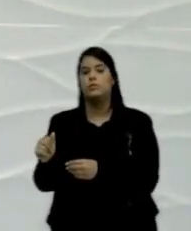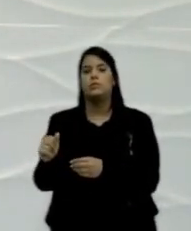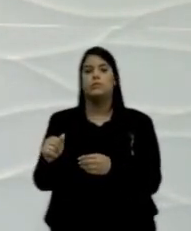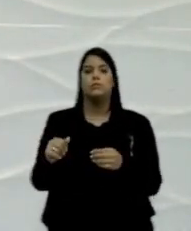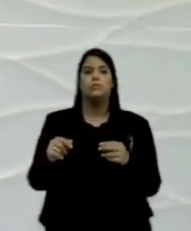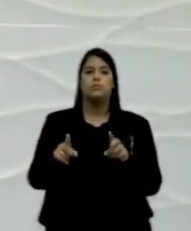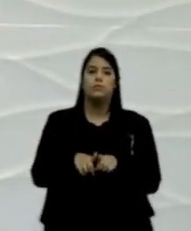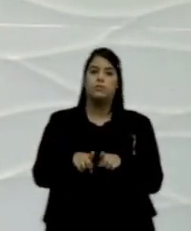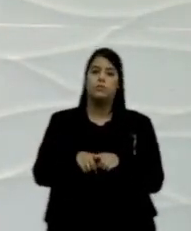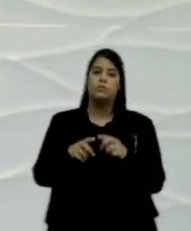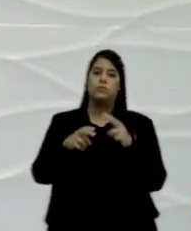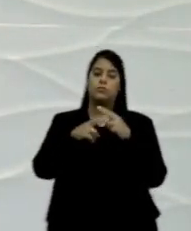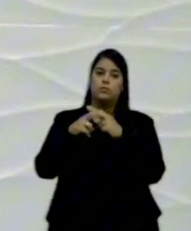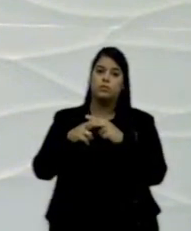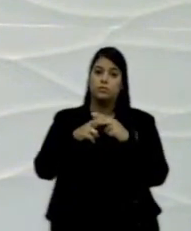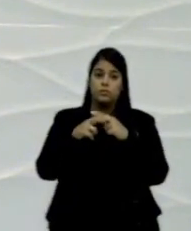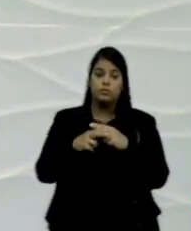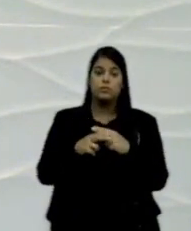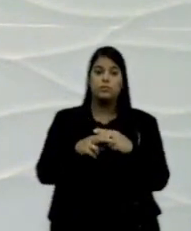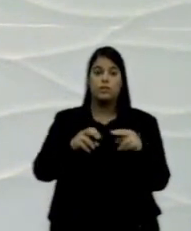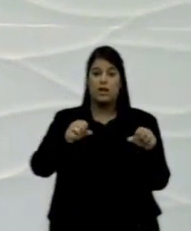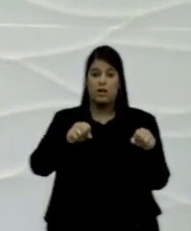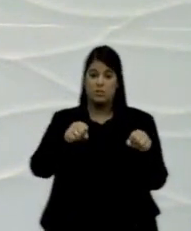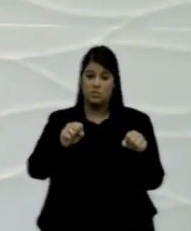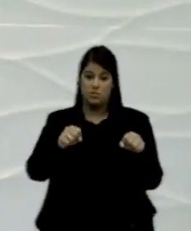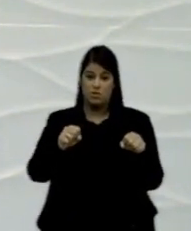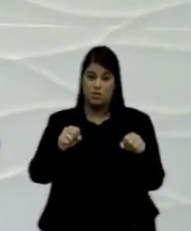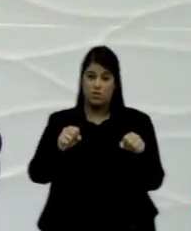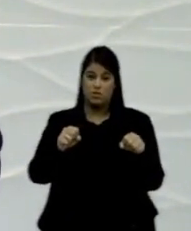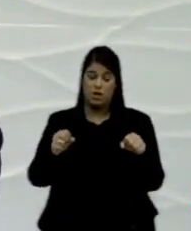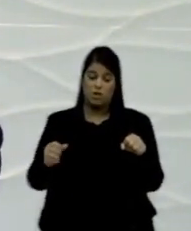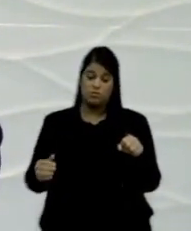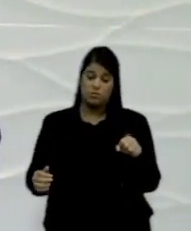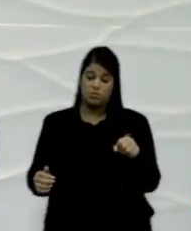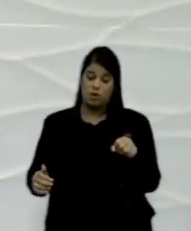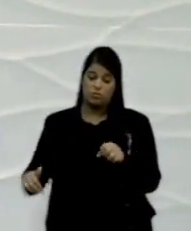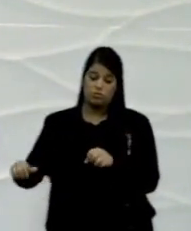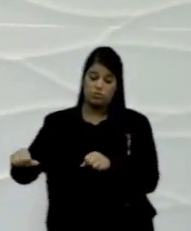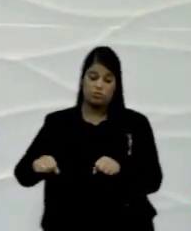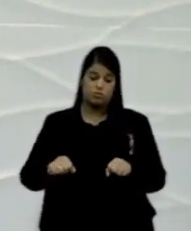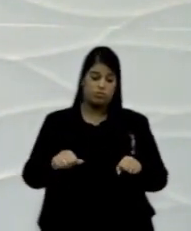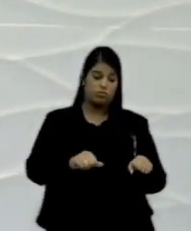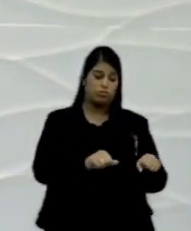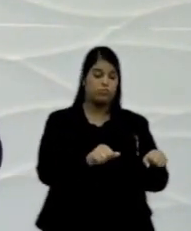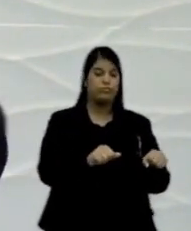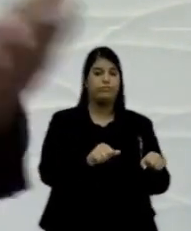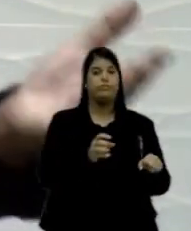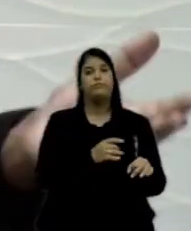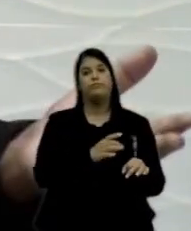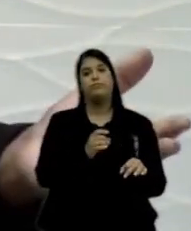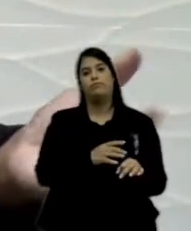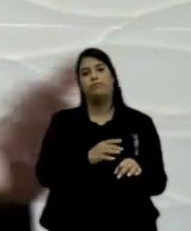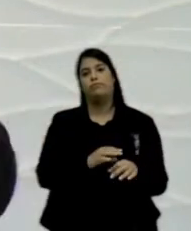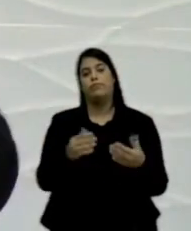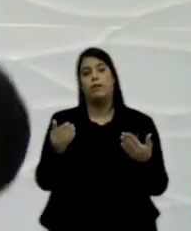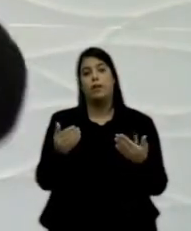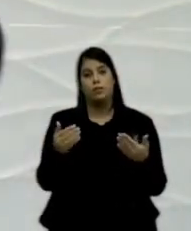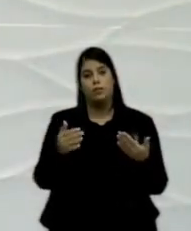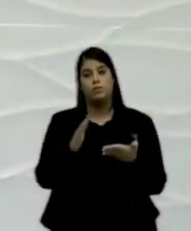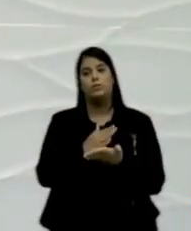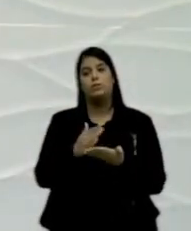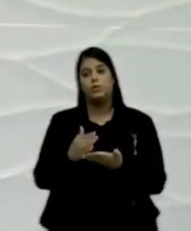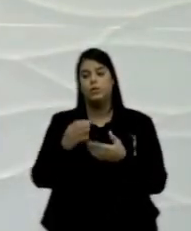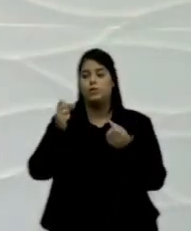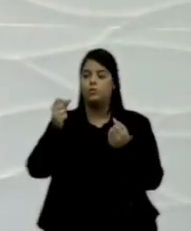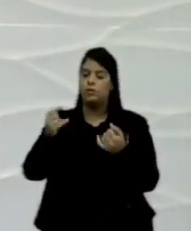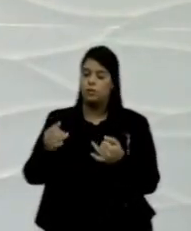Cachoeirinha, que aquelas motos elas não estão indo, elas não estão vindo circular para cá, porque elas estão com medo. Agora nós vamos começar a passar que